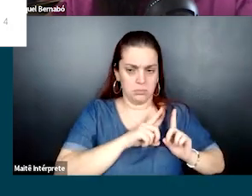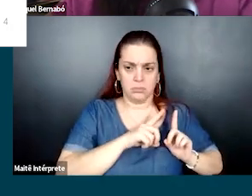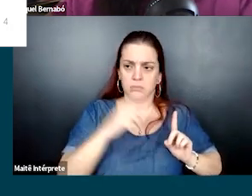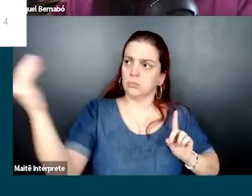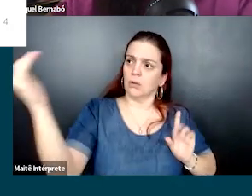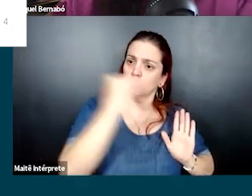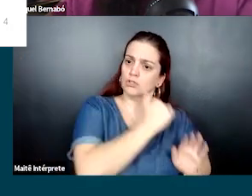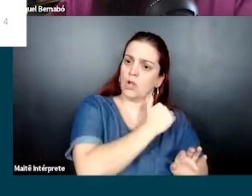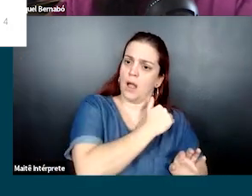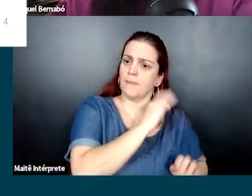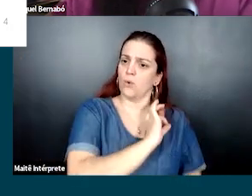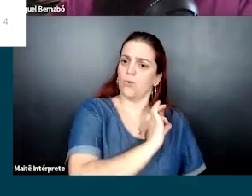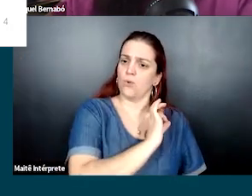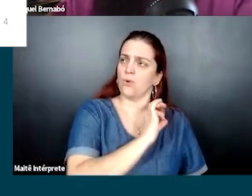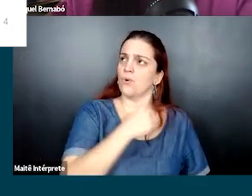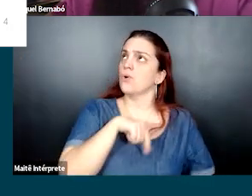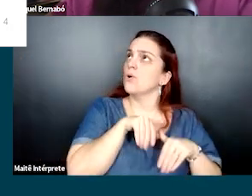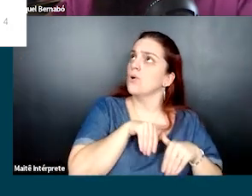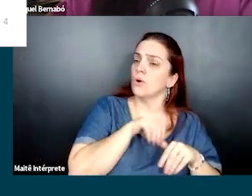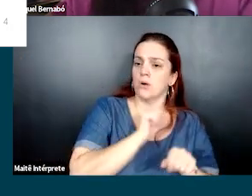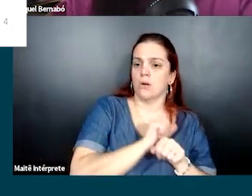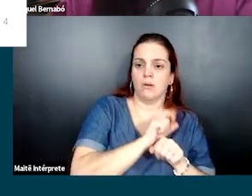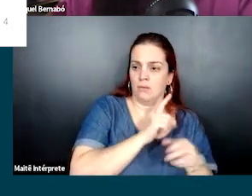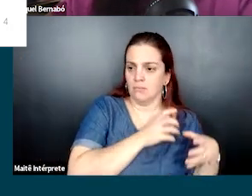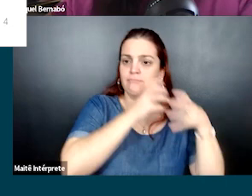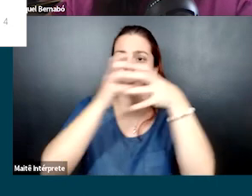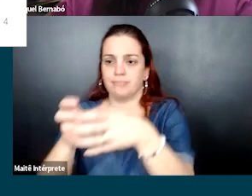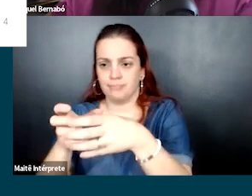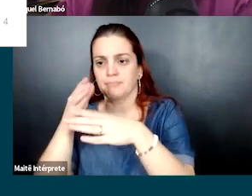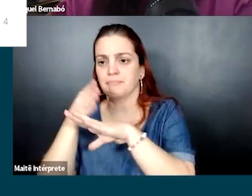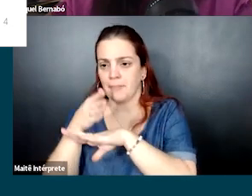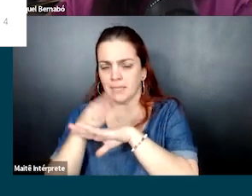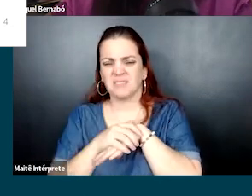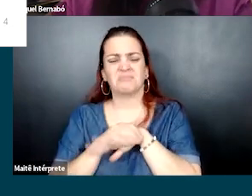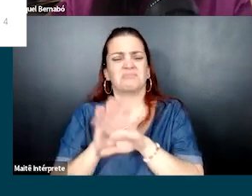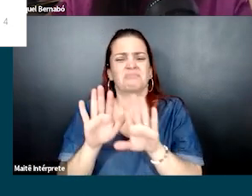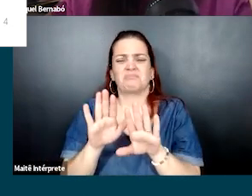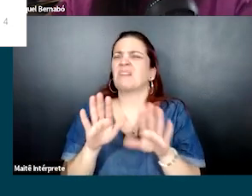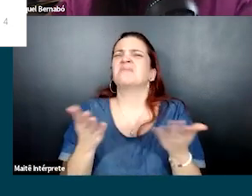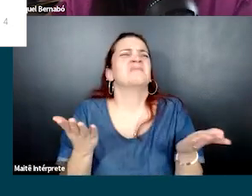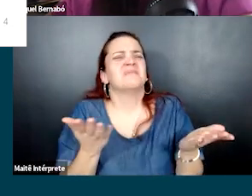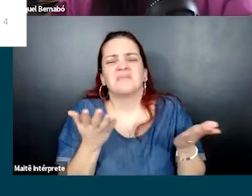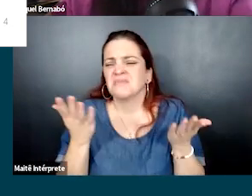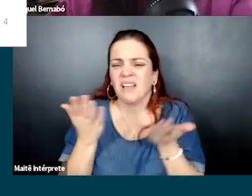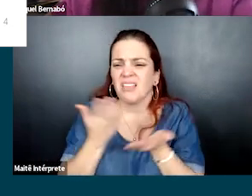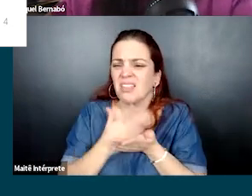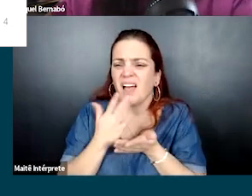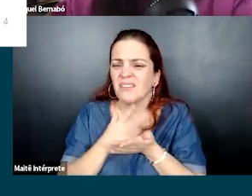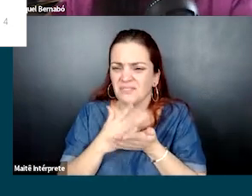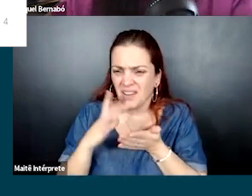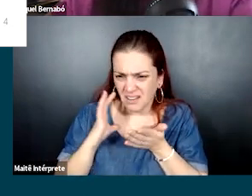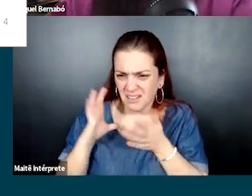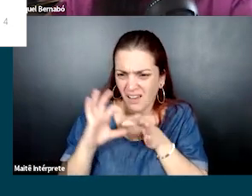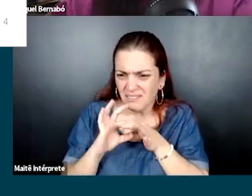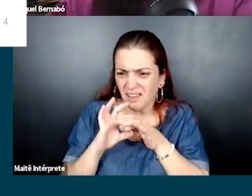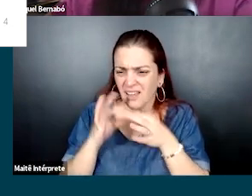ali surgissem sem que ninguém se lembrasse de consultar as pessoas mais interessadas nelas. Mas o que é que tudo tem a ver com